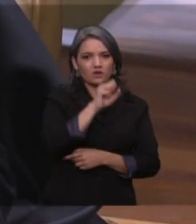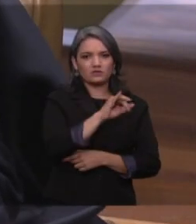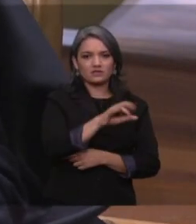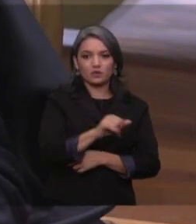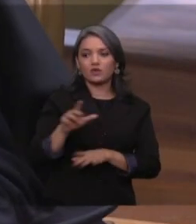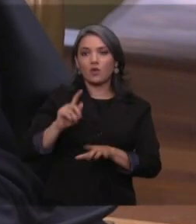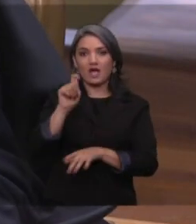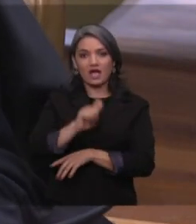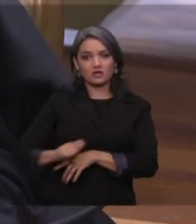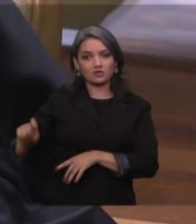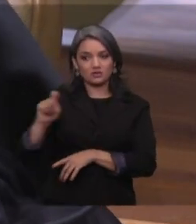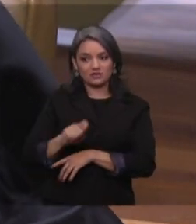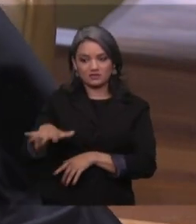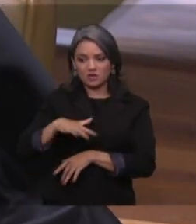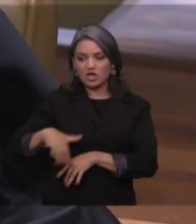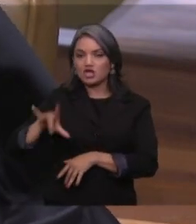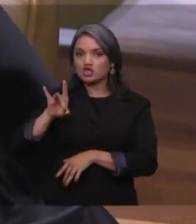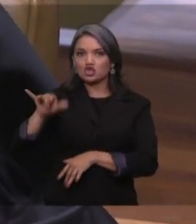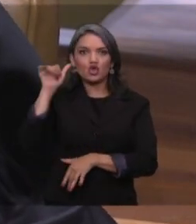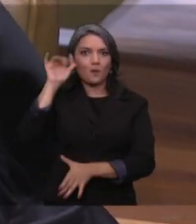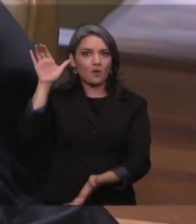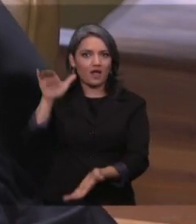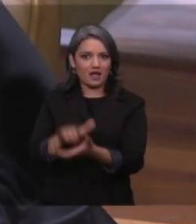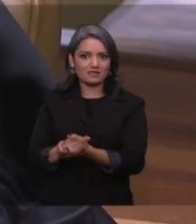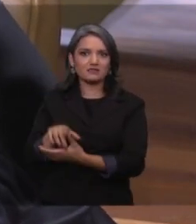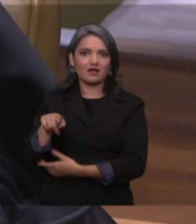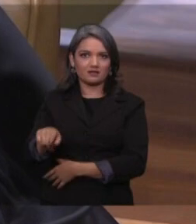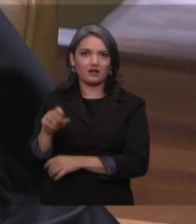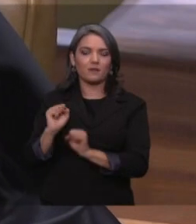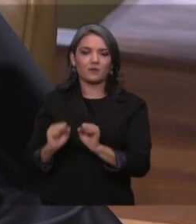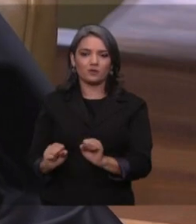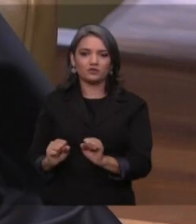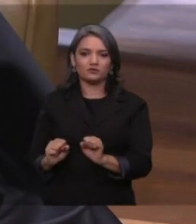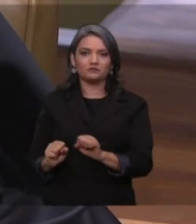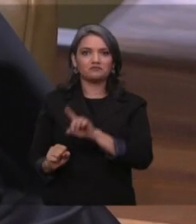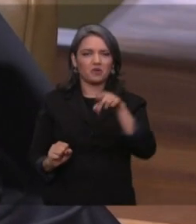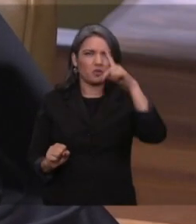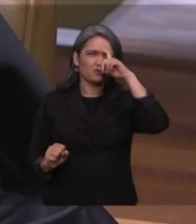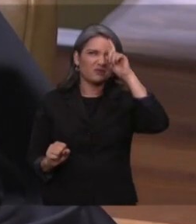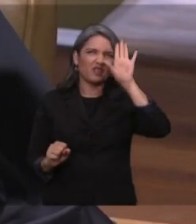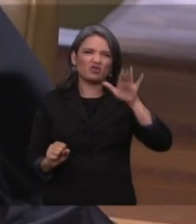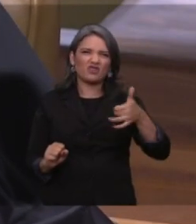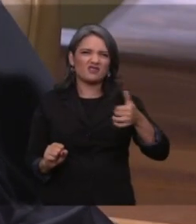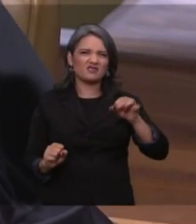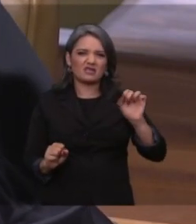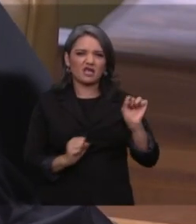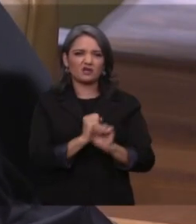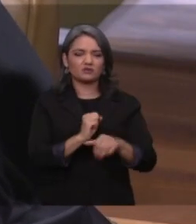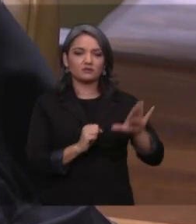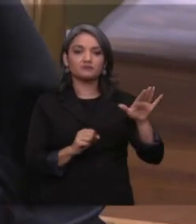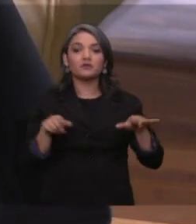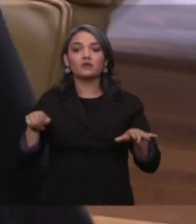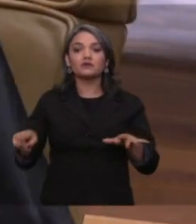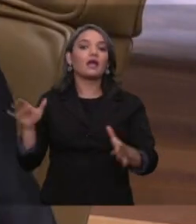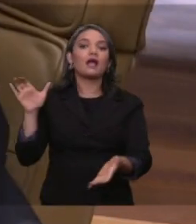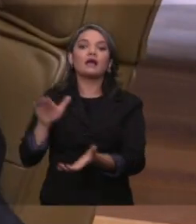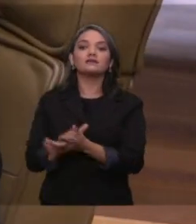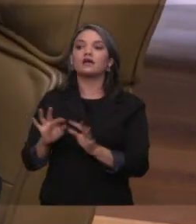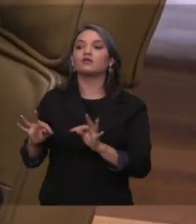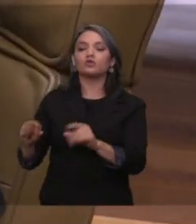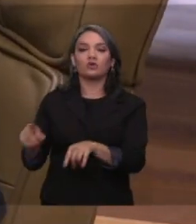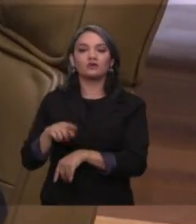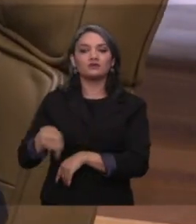62. O hospital já tem quase centenário, ou já centenário, e elas eram casadas. E não teve